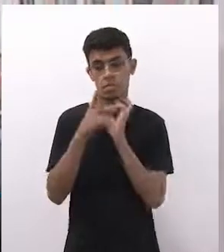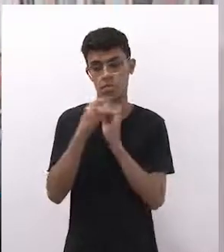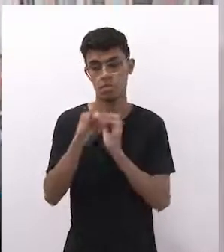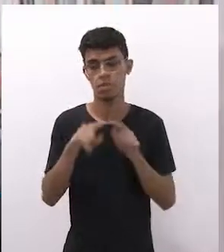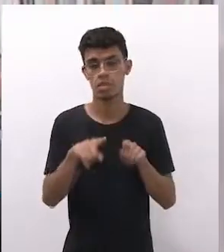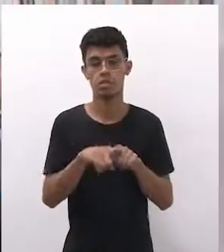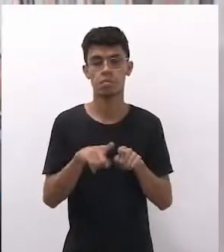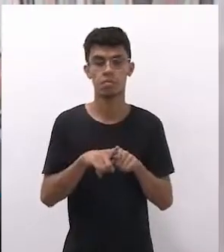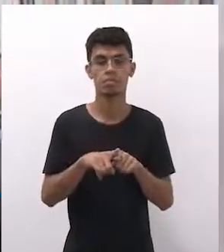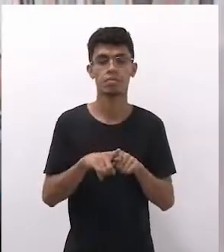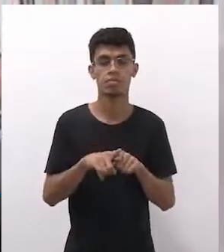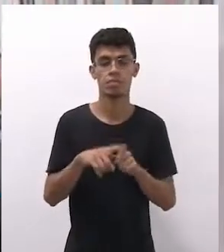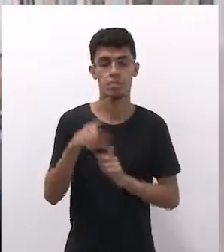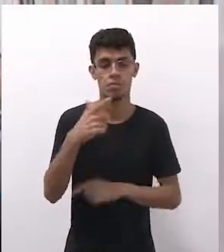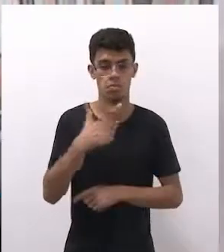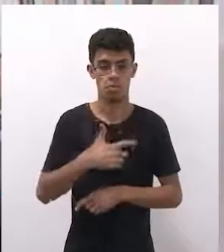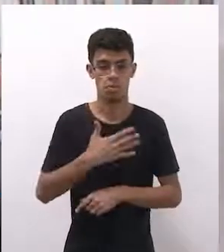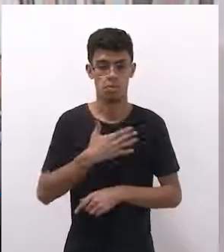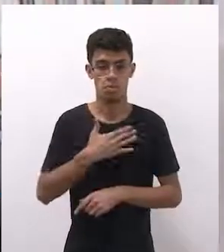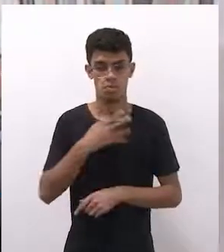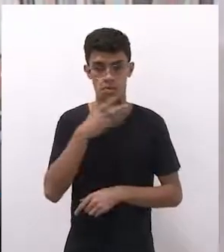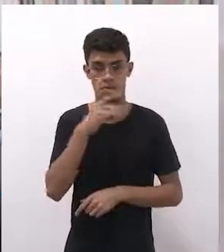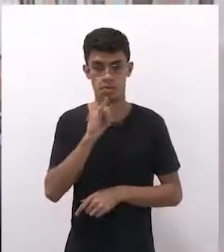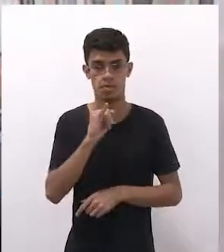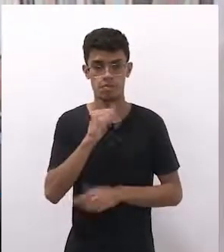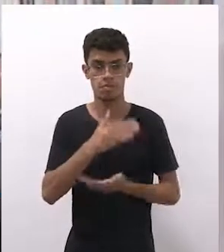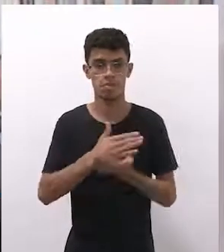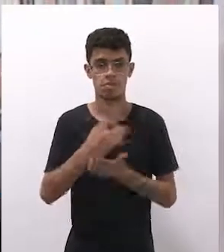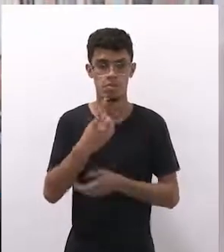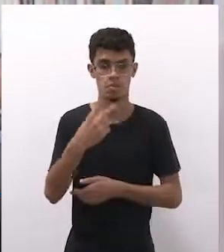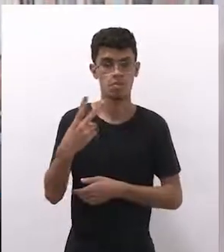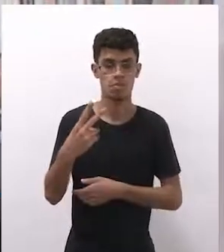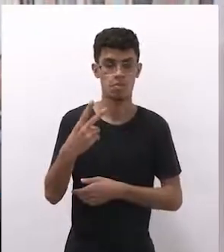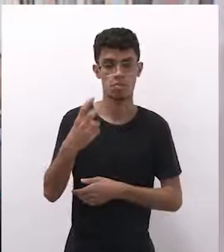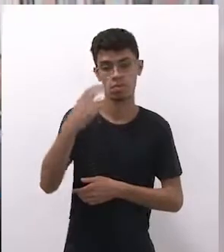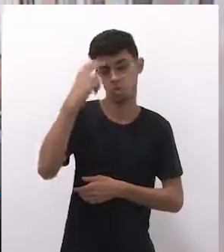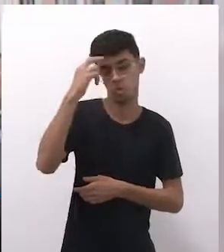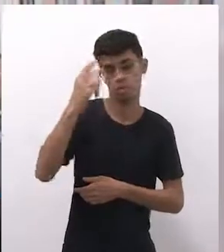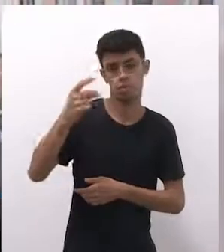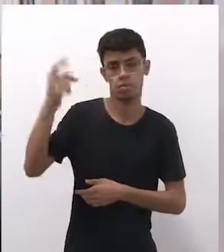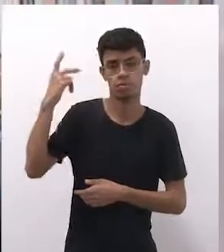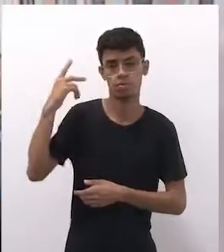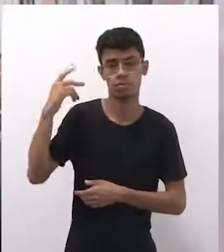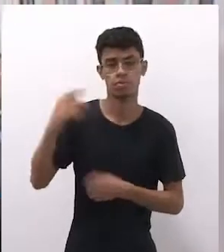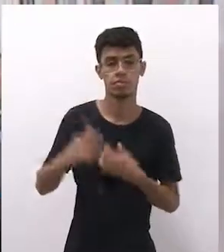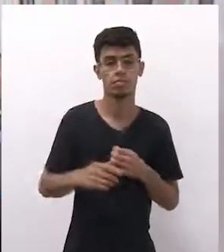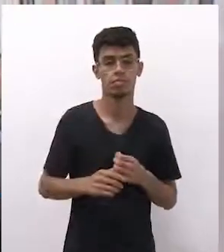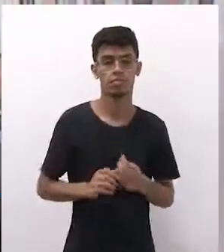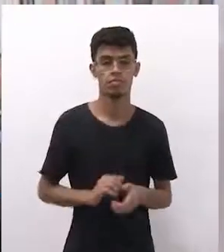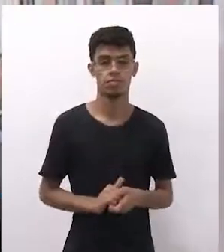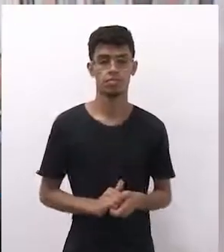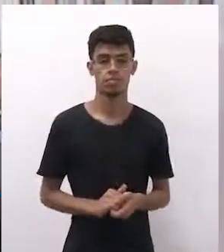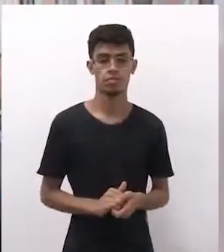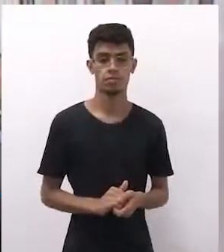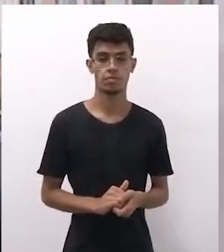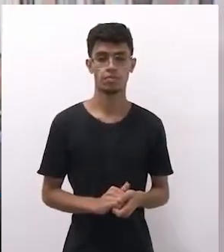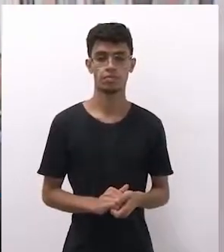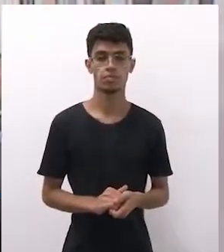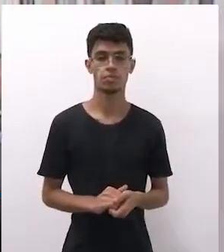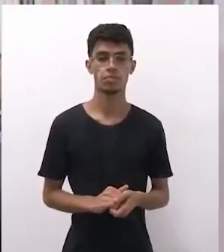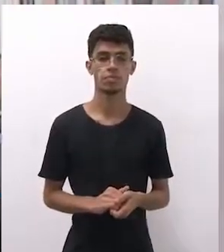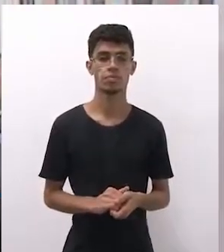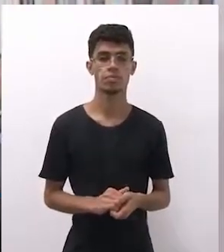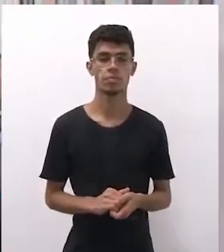trabalhar com 12 anos de idade, né? Então tinha mesmo essa cultura. E ele coloca um ponto que é a questão do capital,